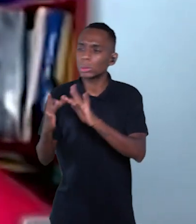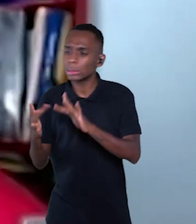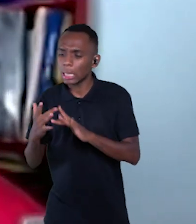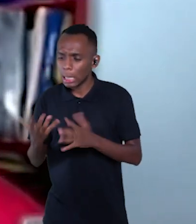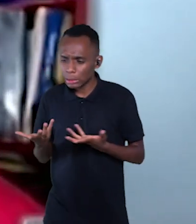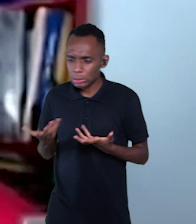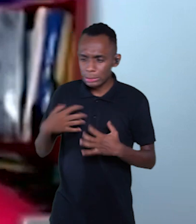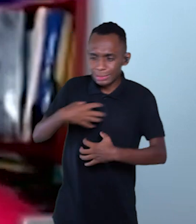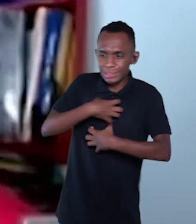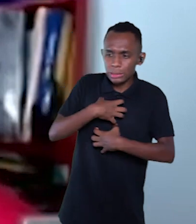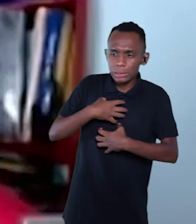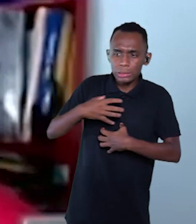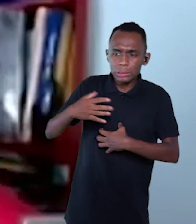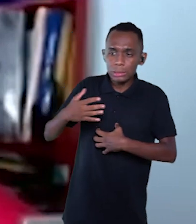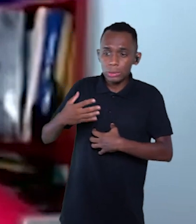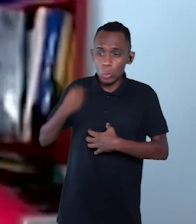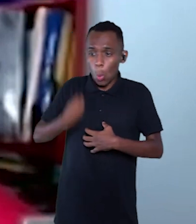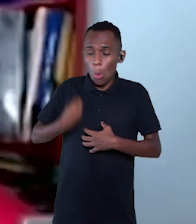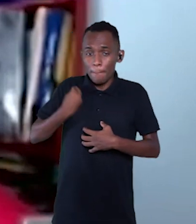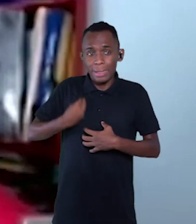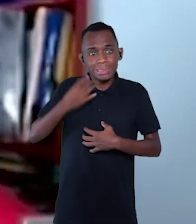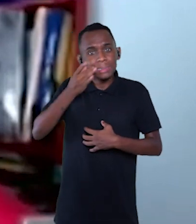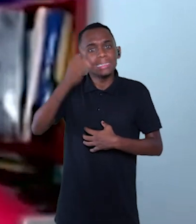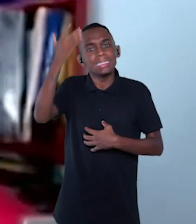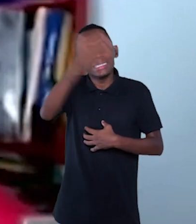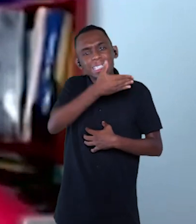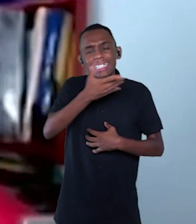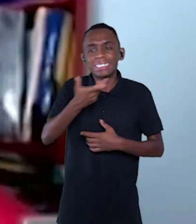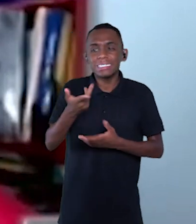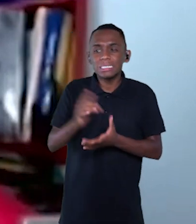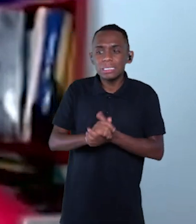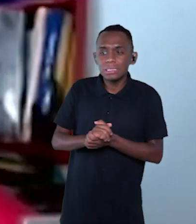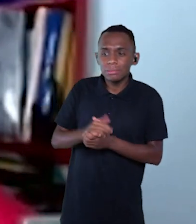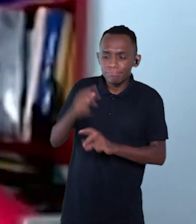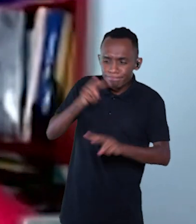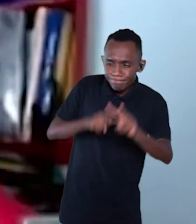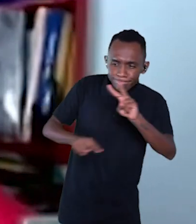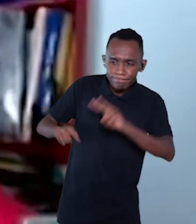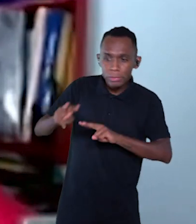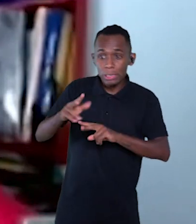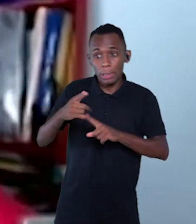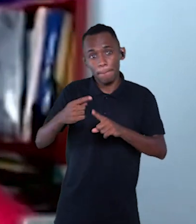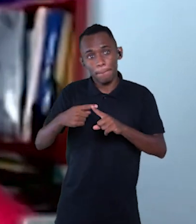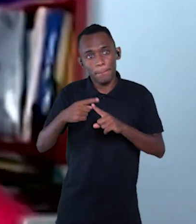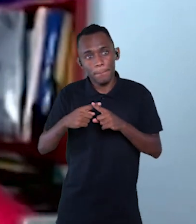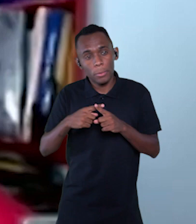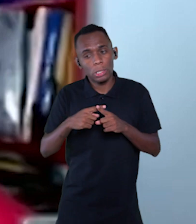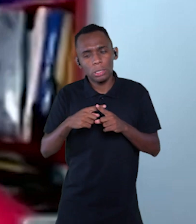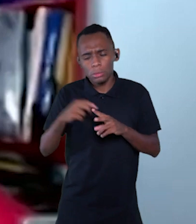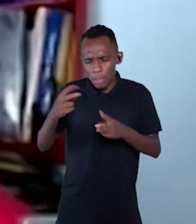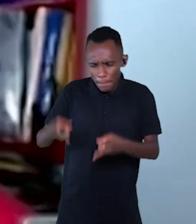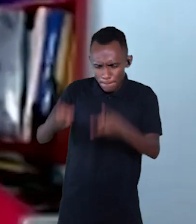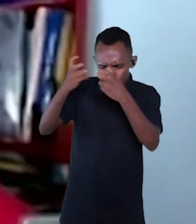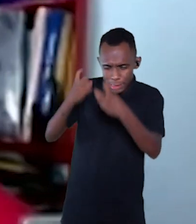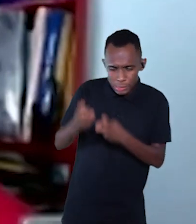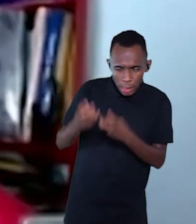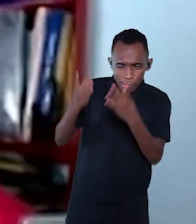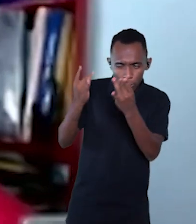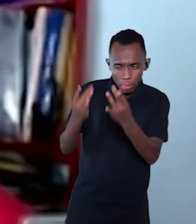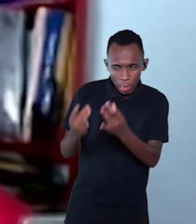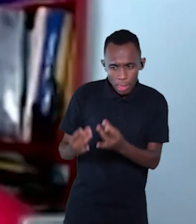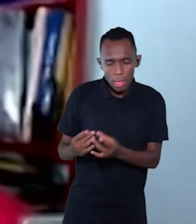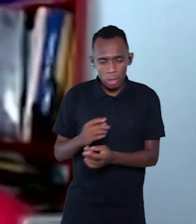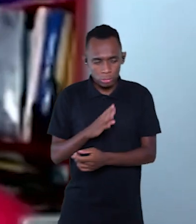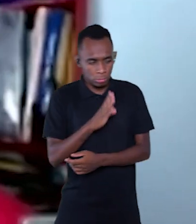ali aquela coisa do ao vivo, né, de você conversar com a pessoa e conseguir ler os silêncios, né, ouvir os